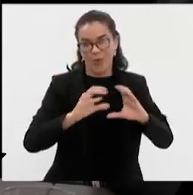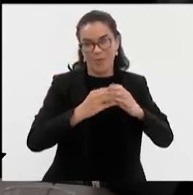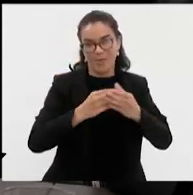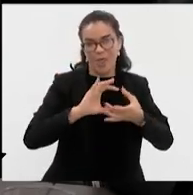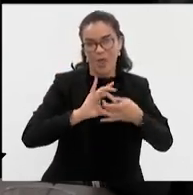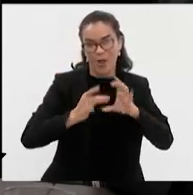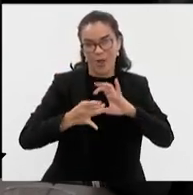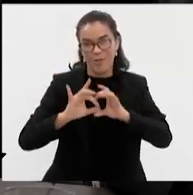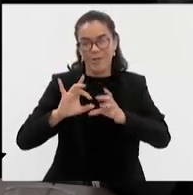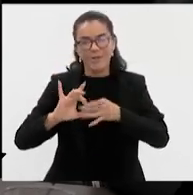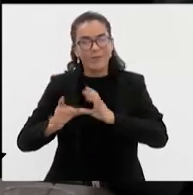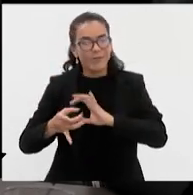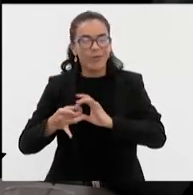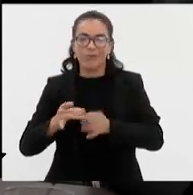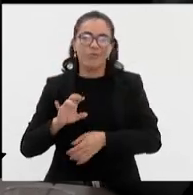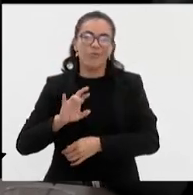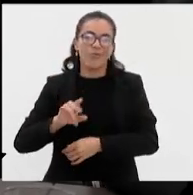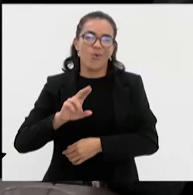é assim...